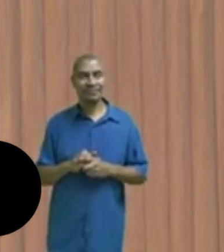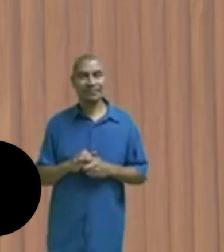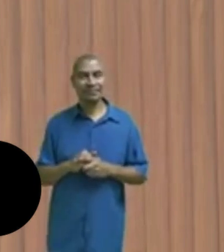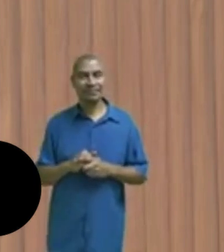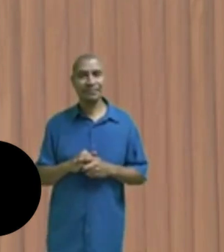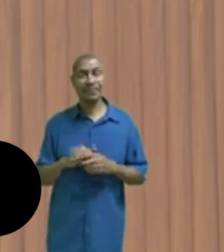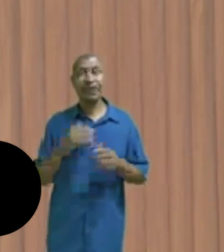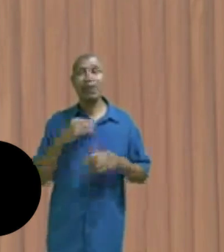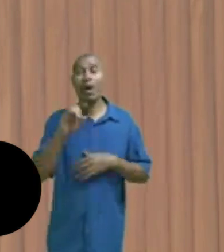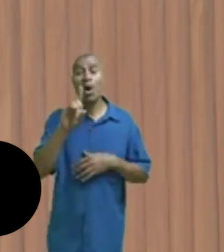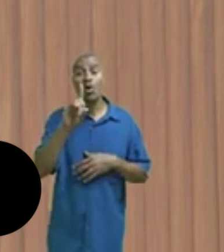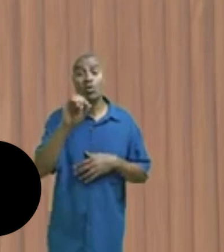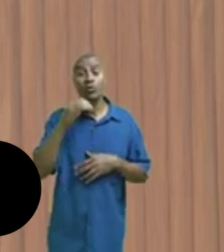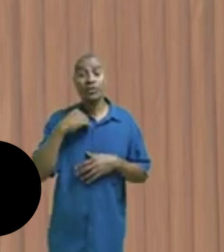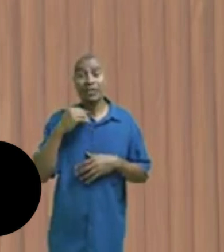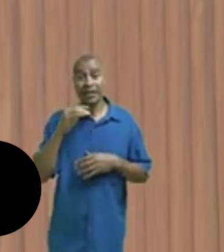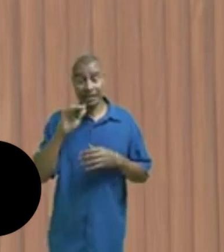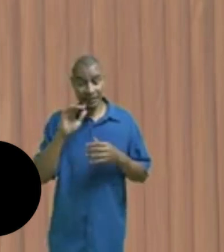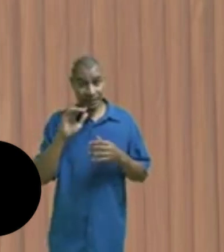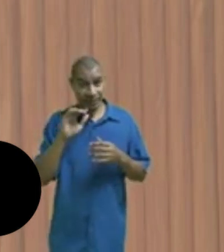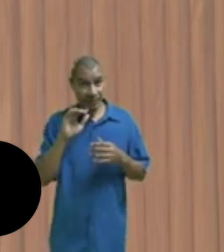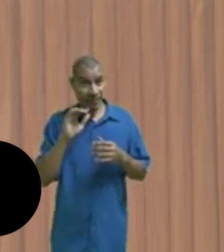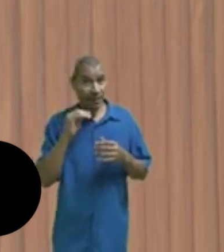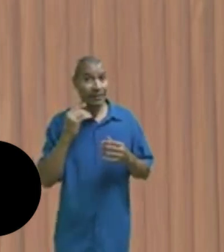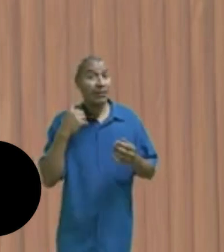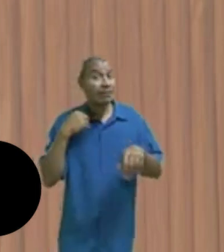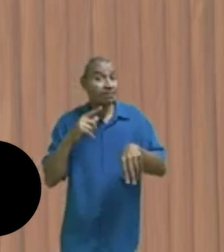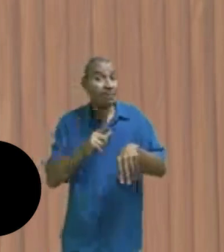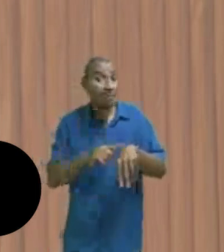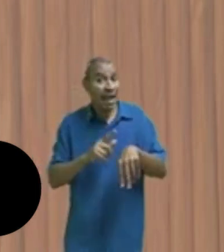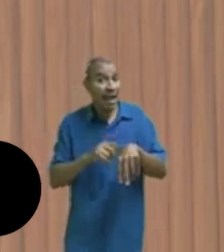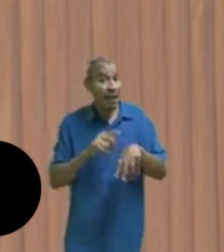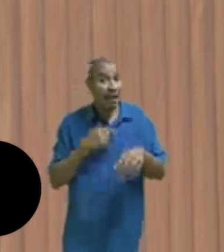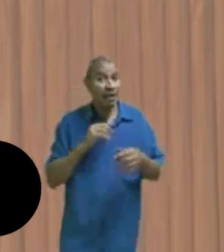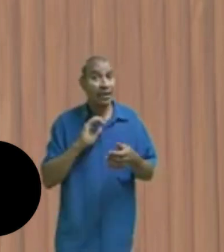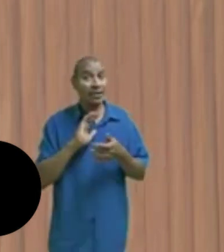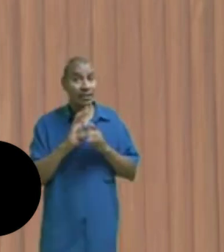No momento em que Jesus diz àquela mulher, sou eu,